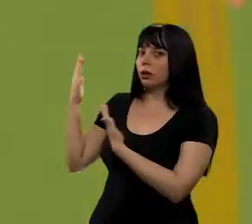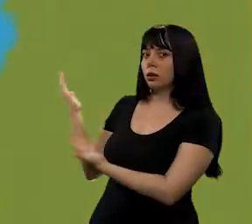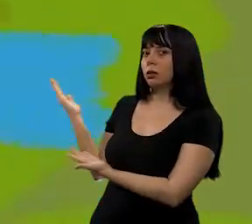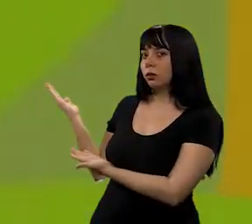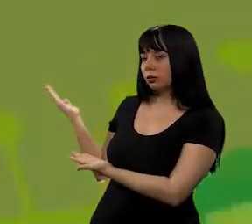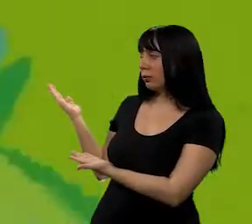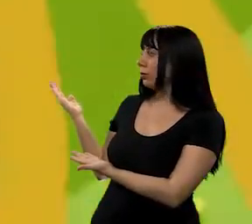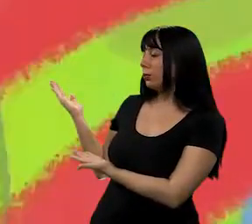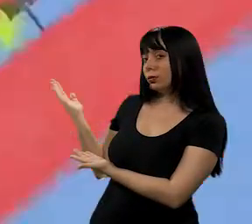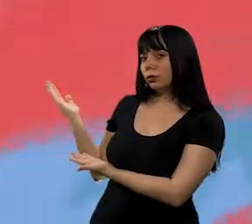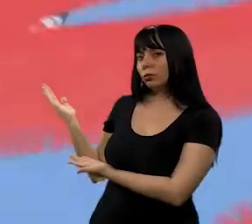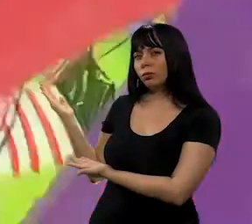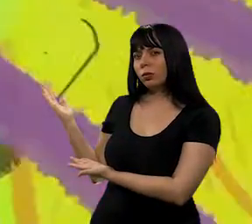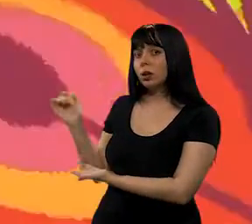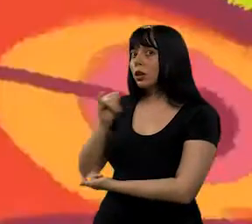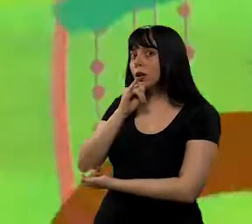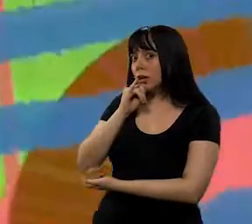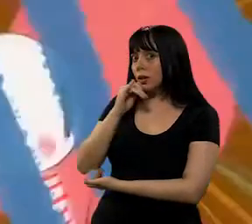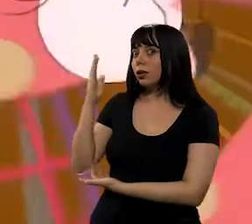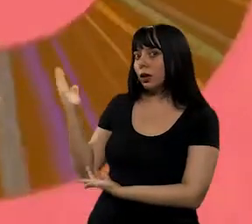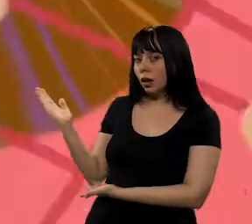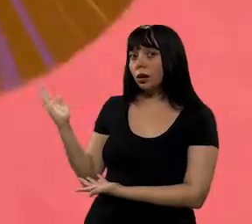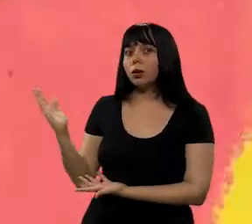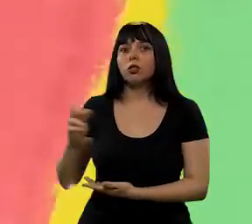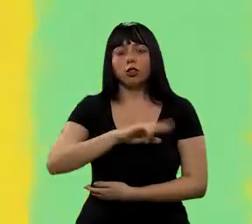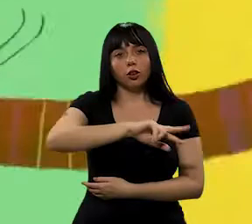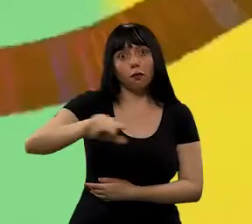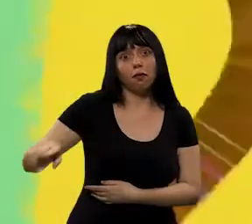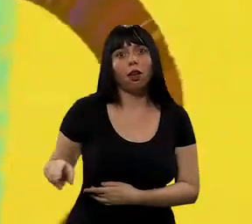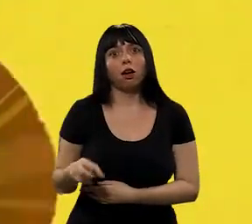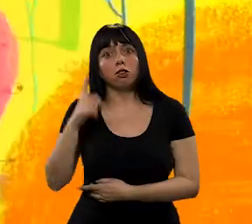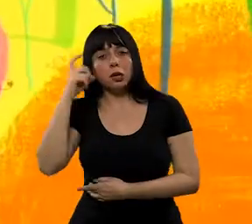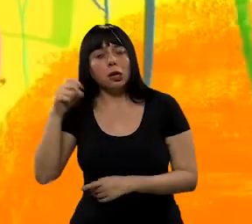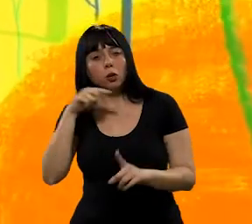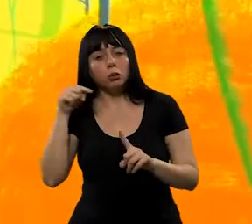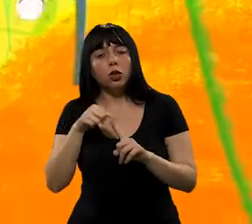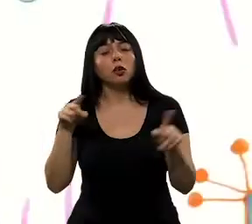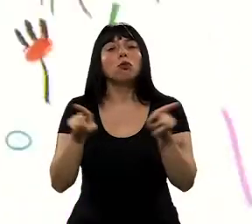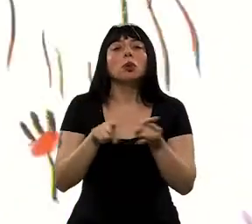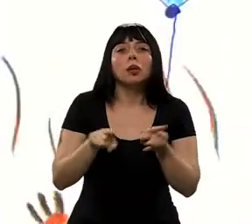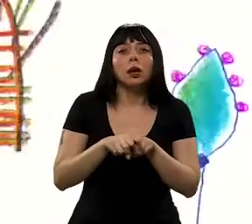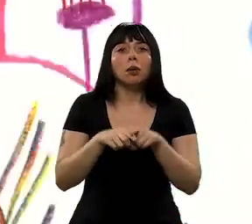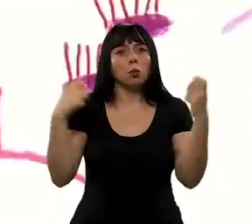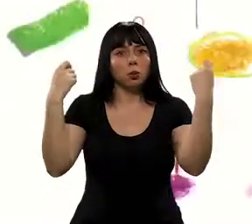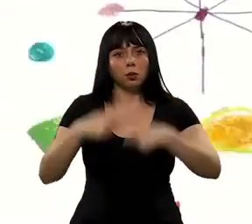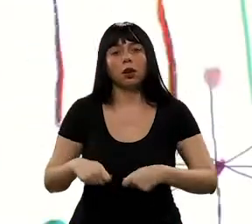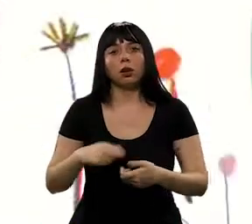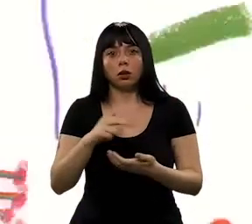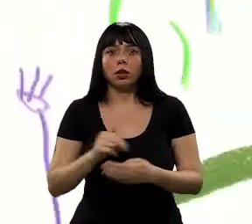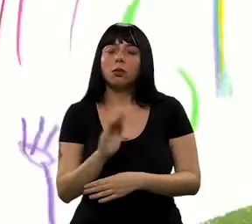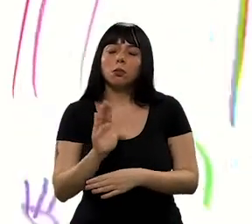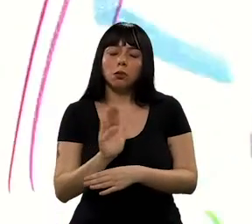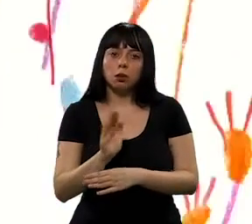Menino e o Mundo são só alguns dos maiores expoentes da diversidade de ideias, objetivos e de potencialidades que a animação